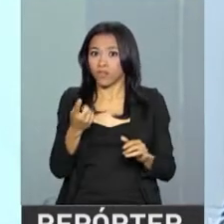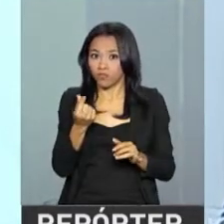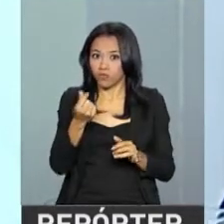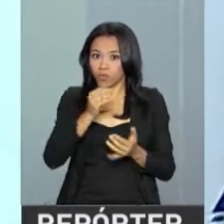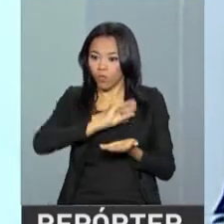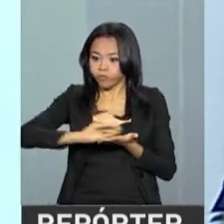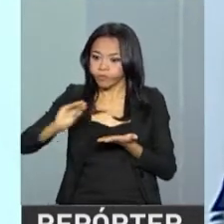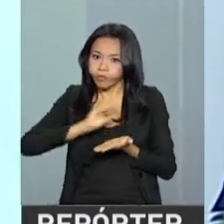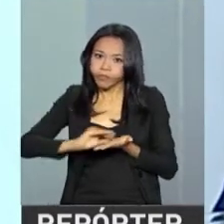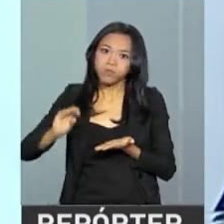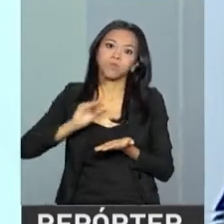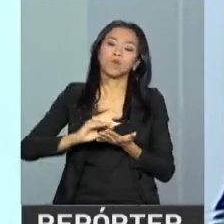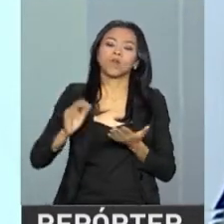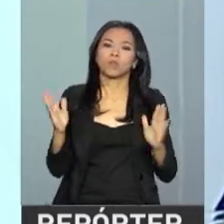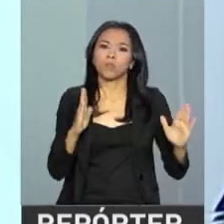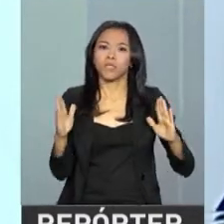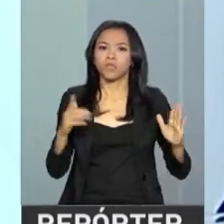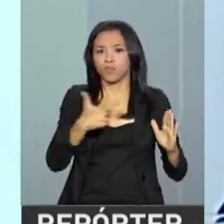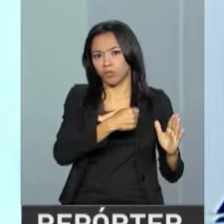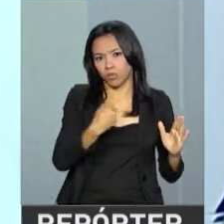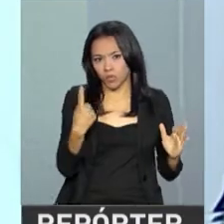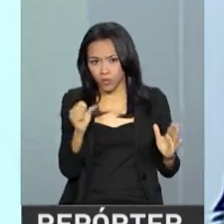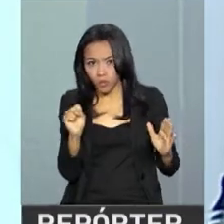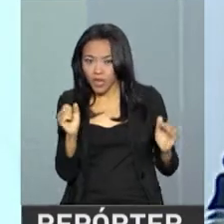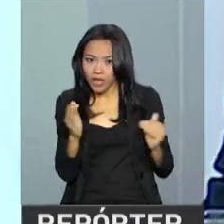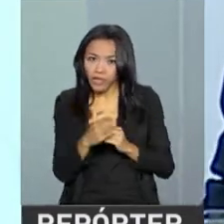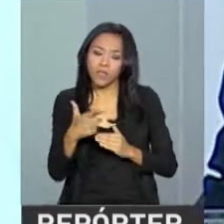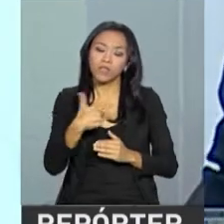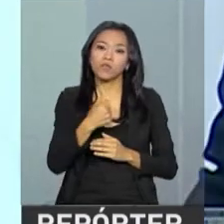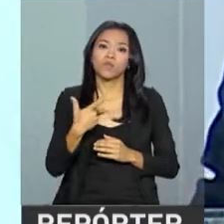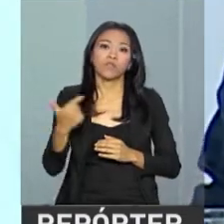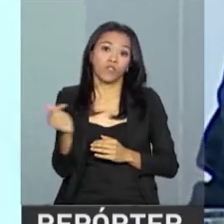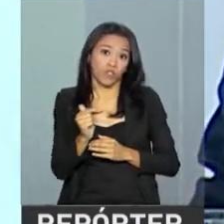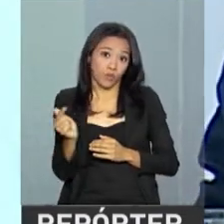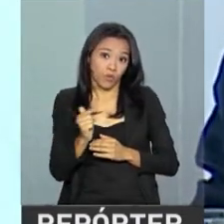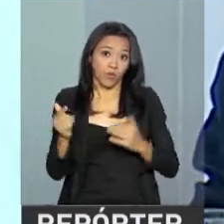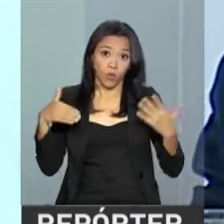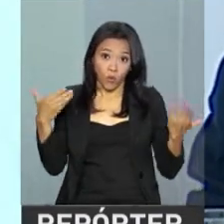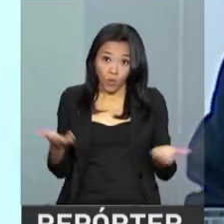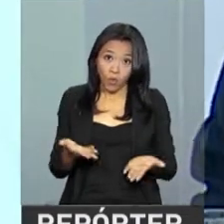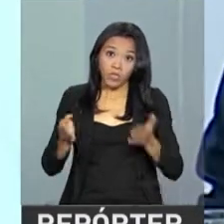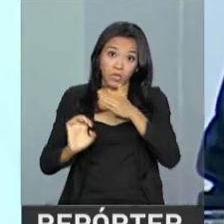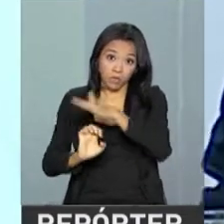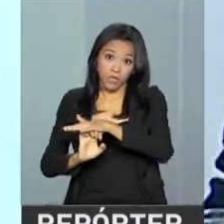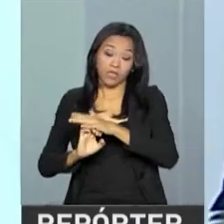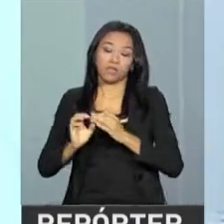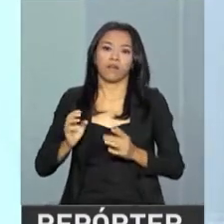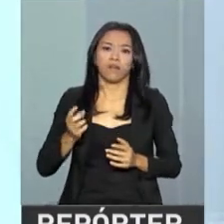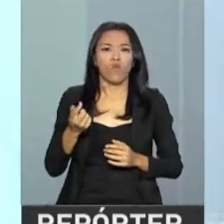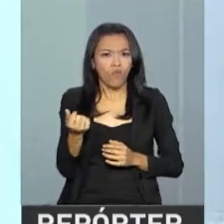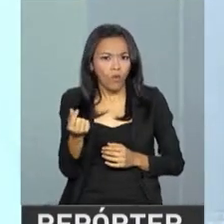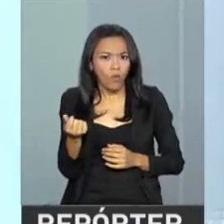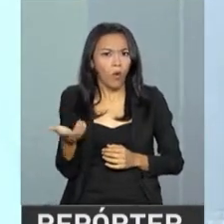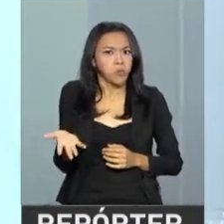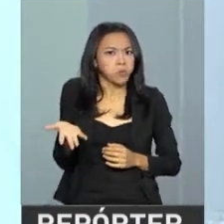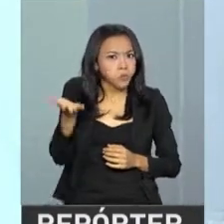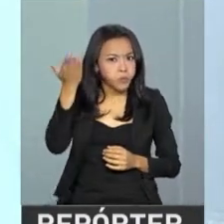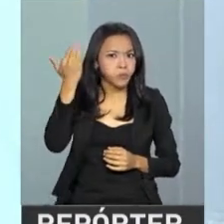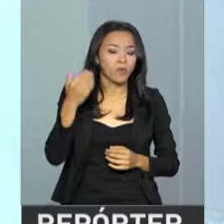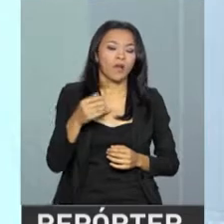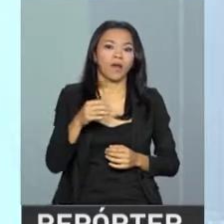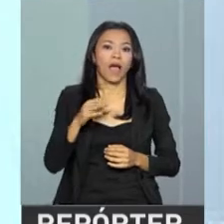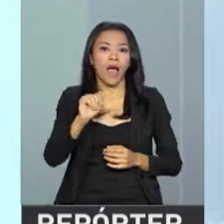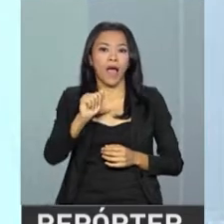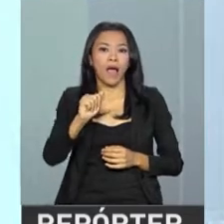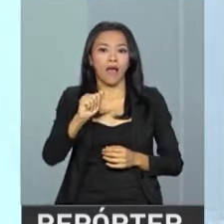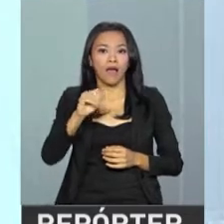a dormir e 22 então a petrobras hoje a ação crescer o valor cresceu e enfim é tudo isso foi